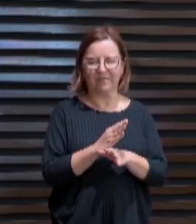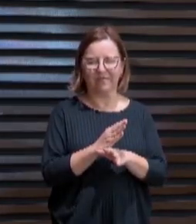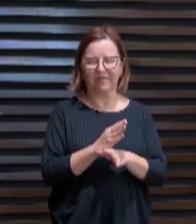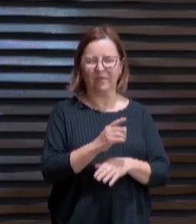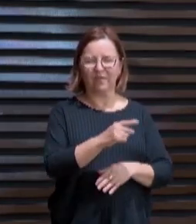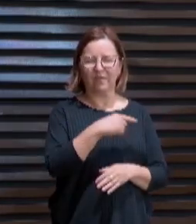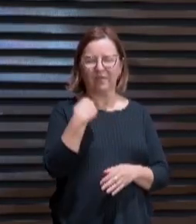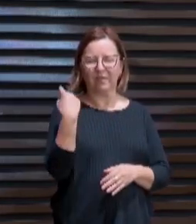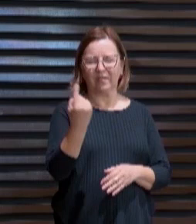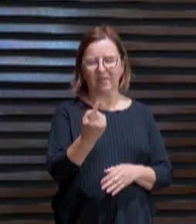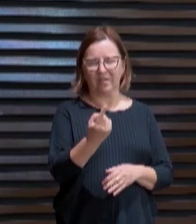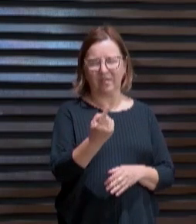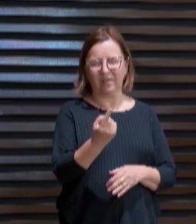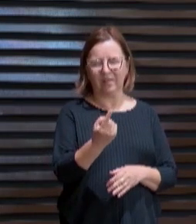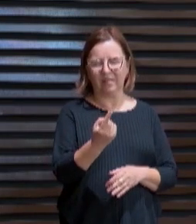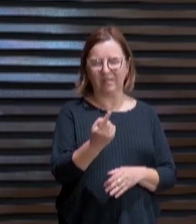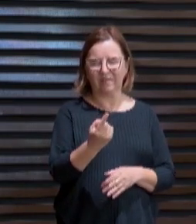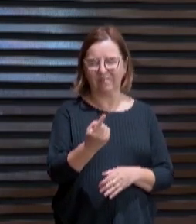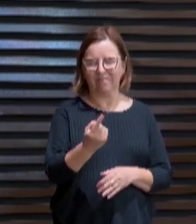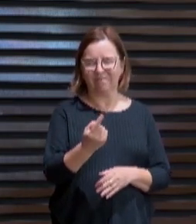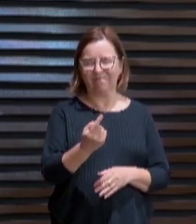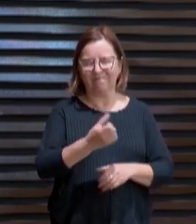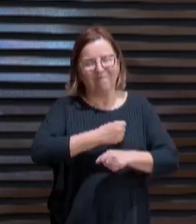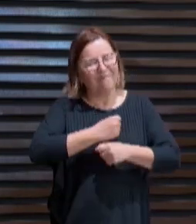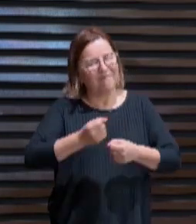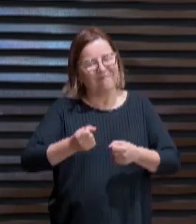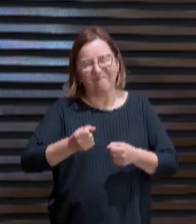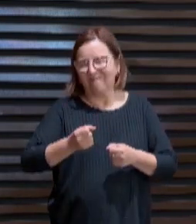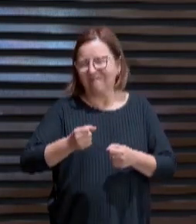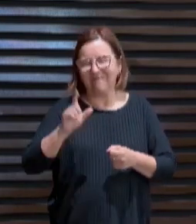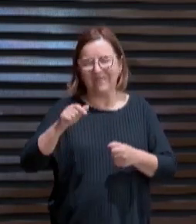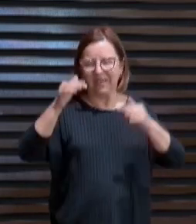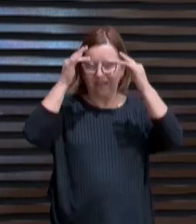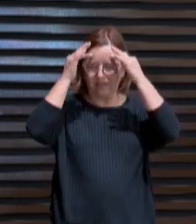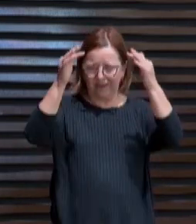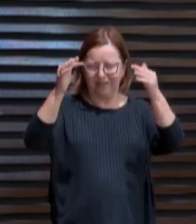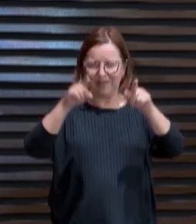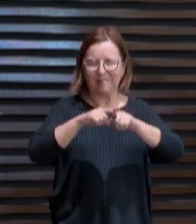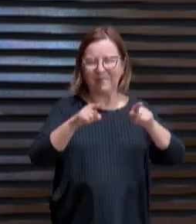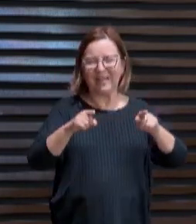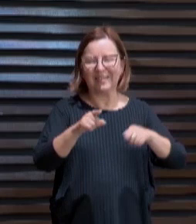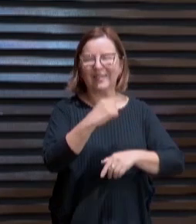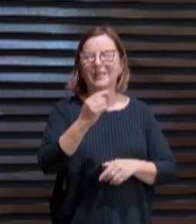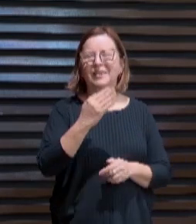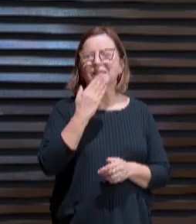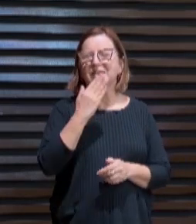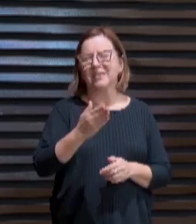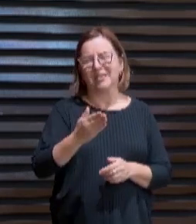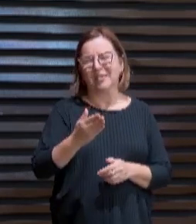Nós não temos condição de sermos fiéis, Pai. Eu não tenho, Pai. Mas nós pedimos nessa manhã, Pai,